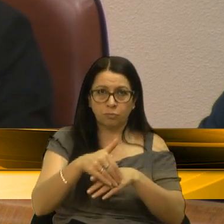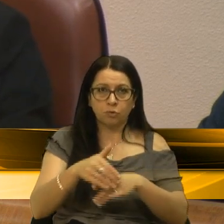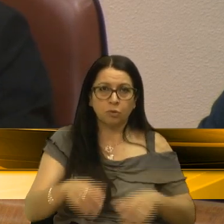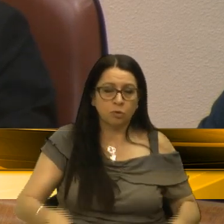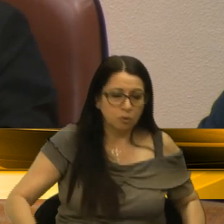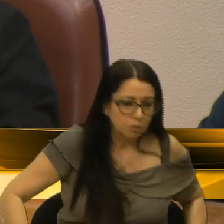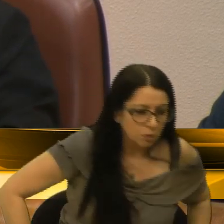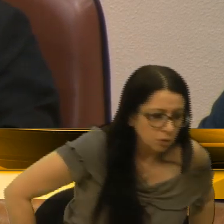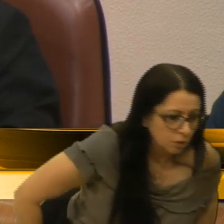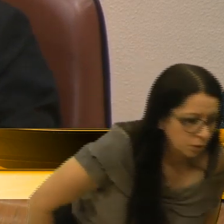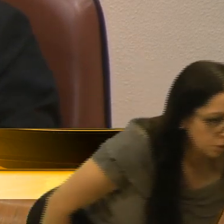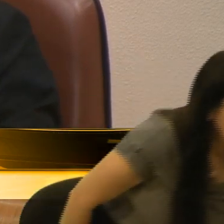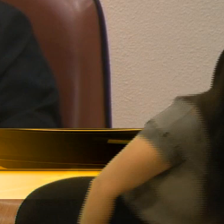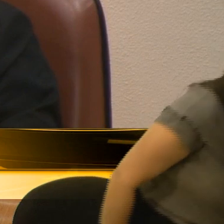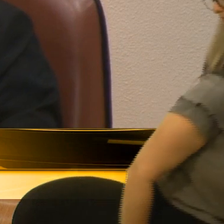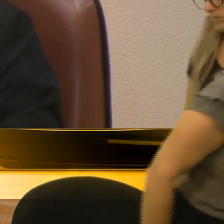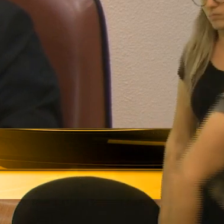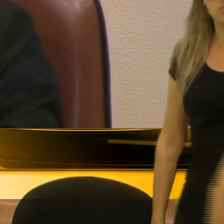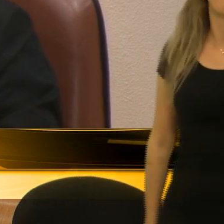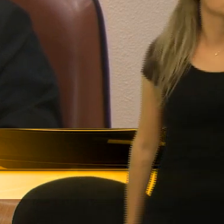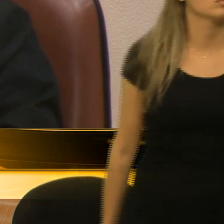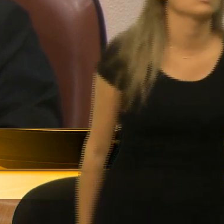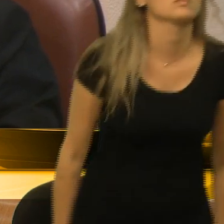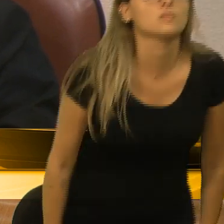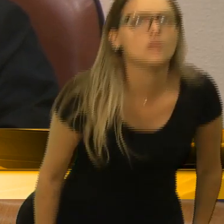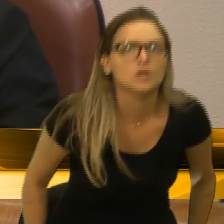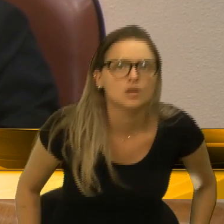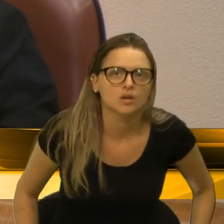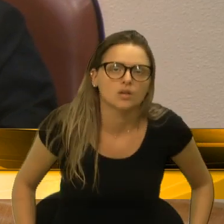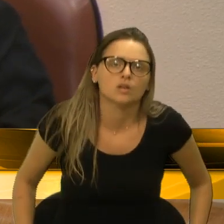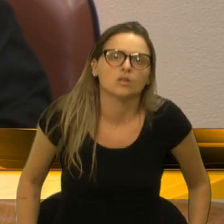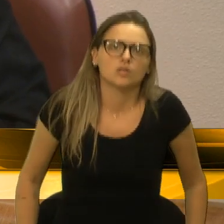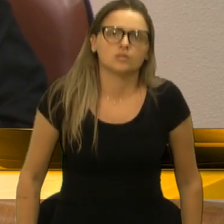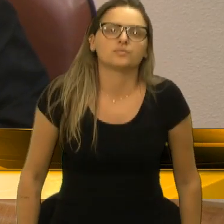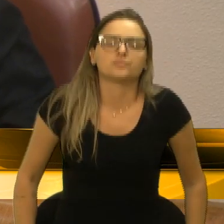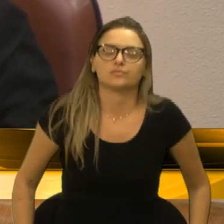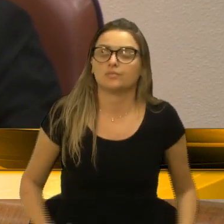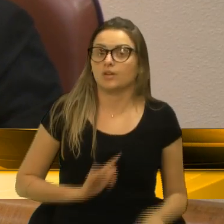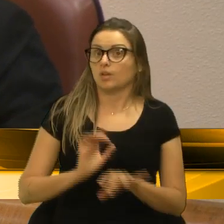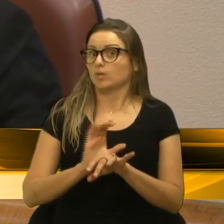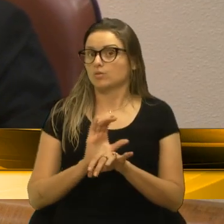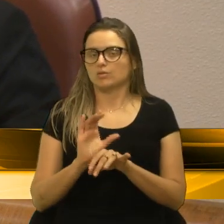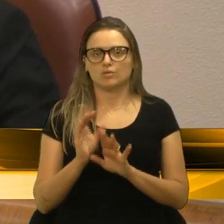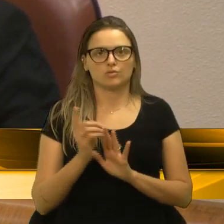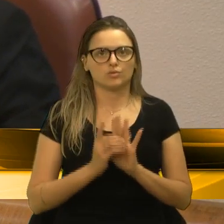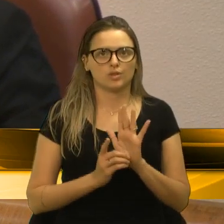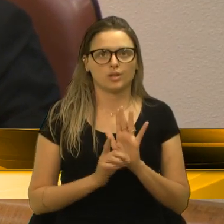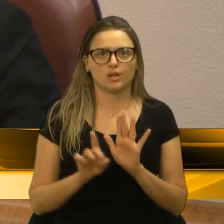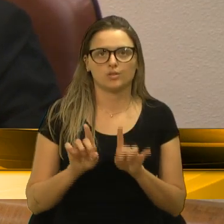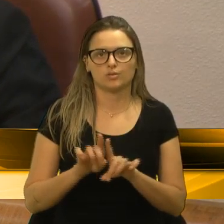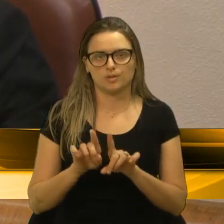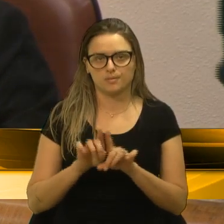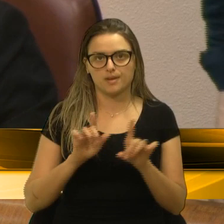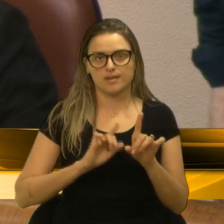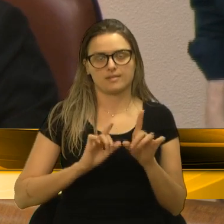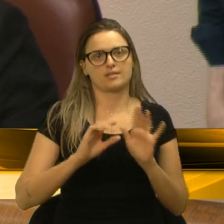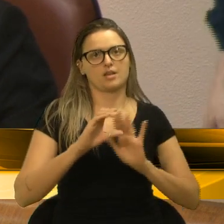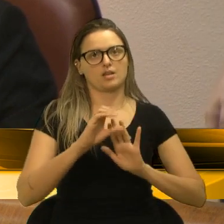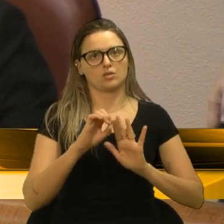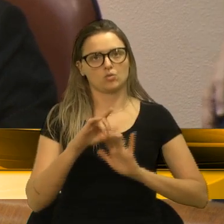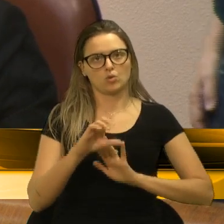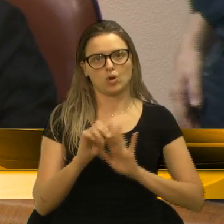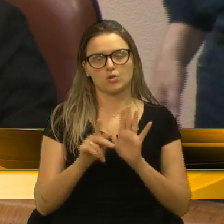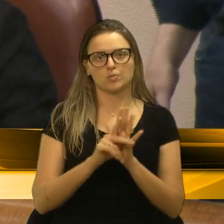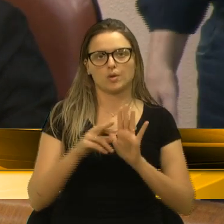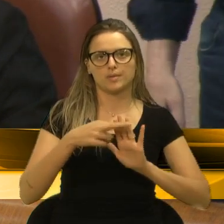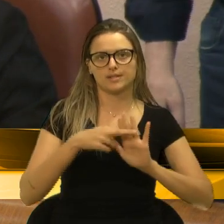públicos precisa ser aprovada pelo município e que há inconstitucionalidade no decreto também há no Código de Posturas. Sobre os